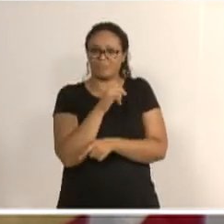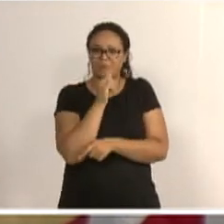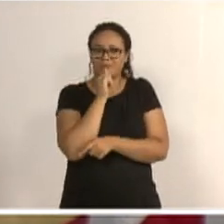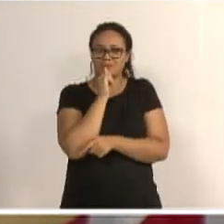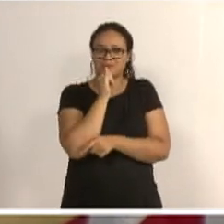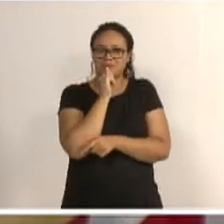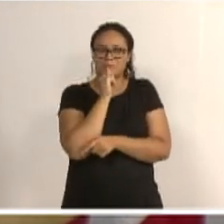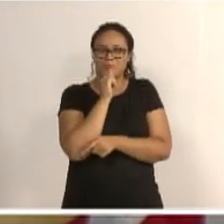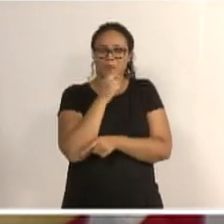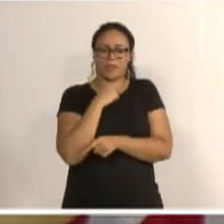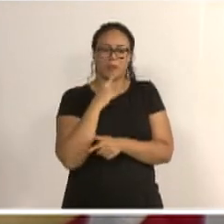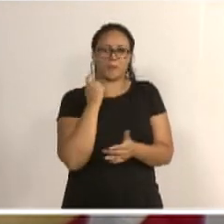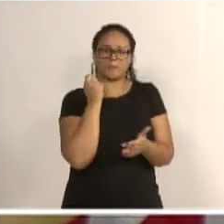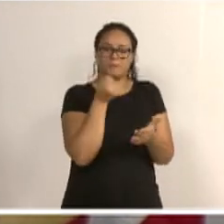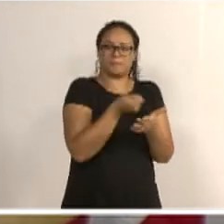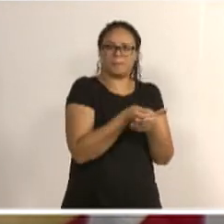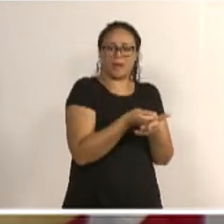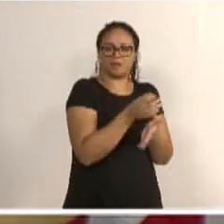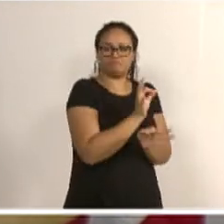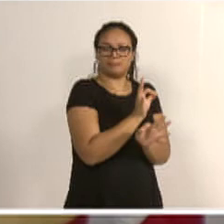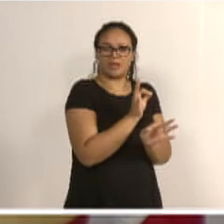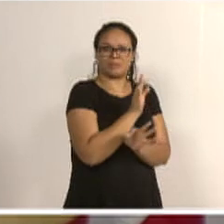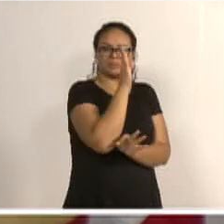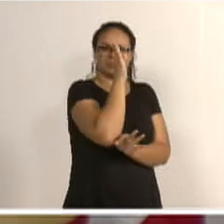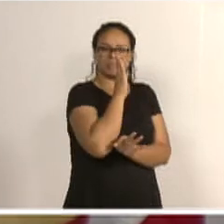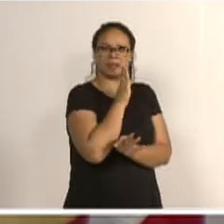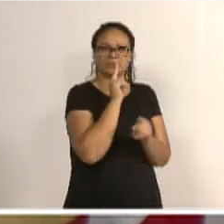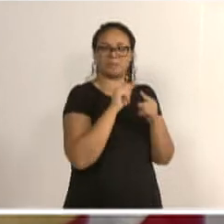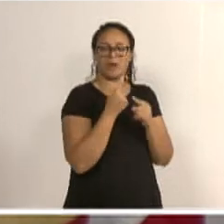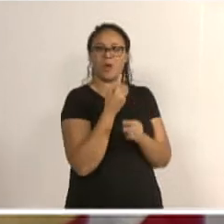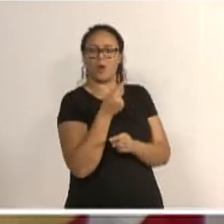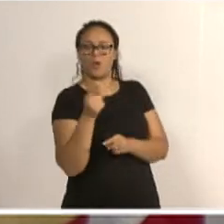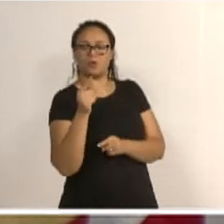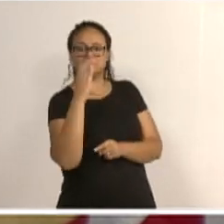existe alguém pagando essa tarifa. Da mesma forma